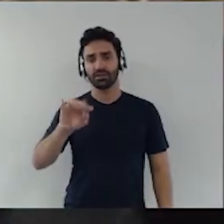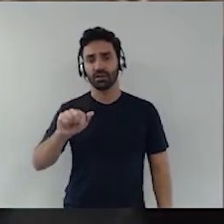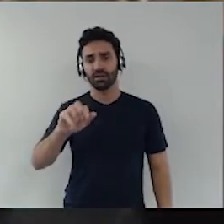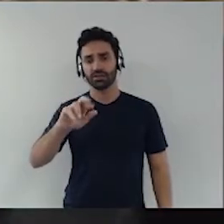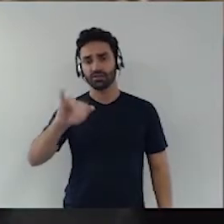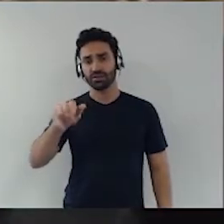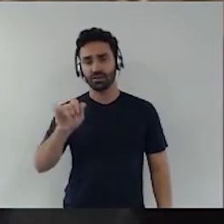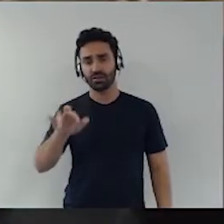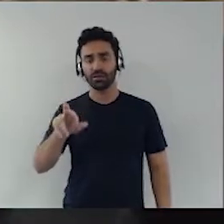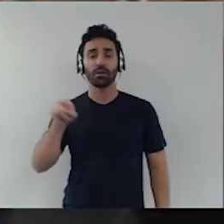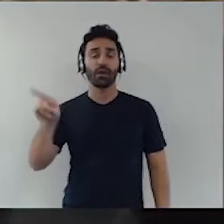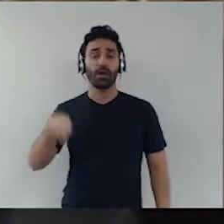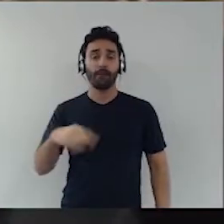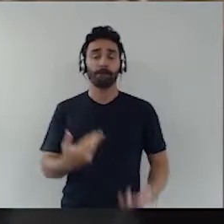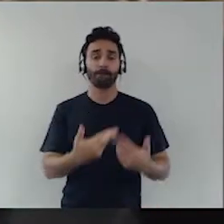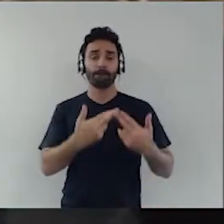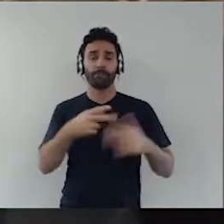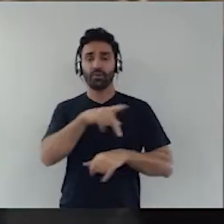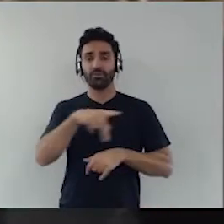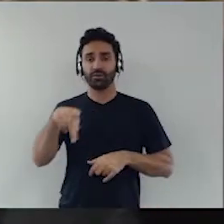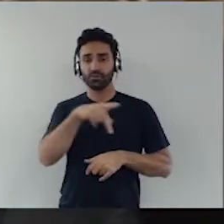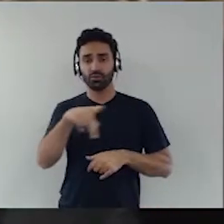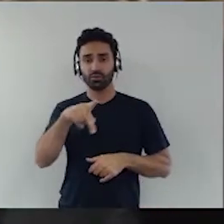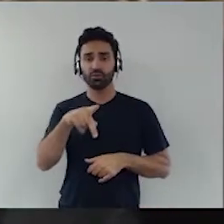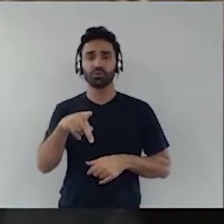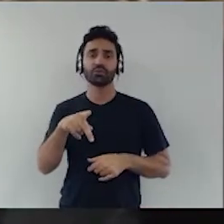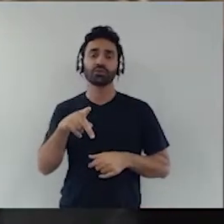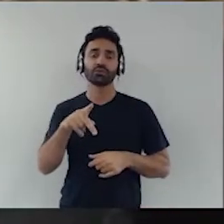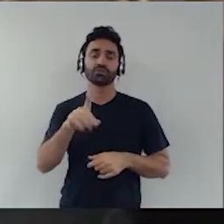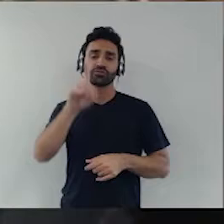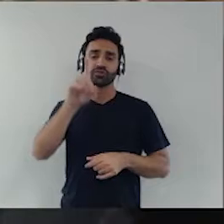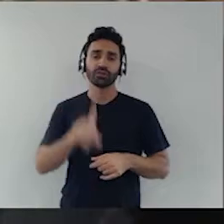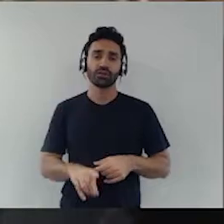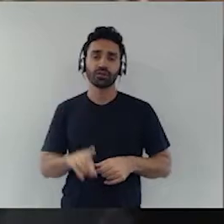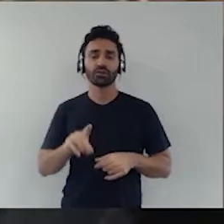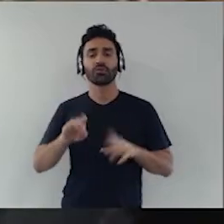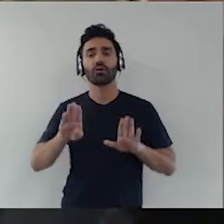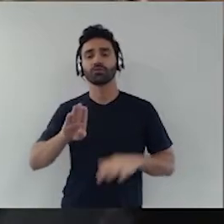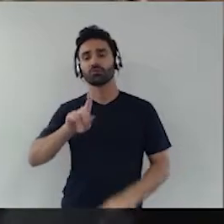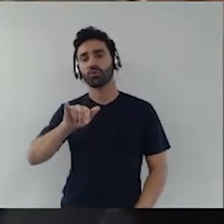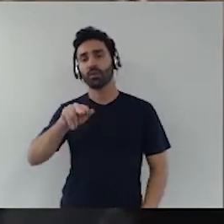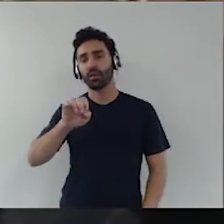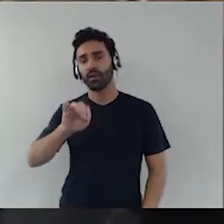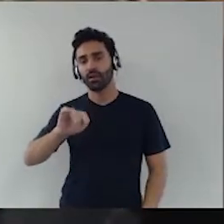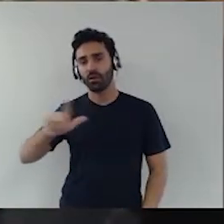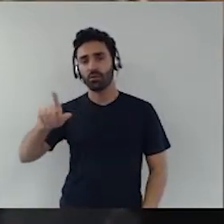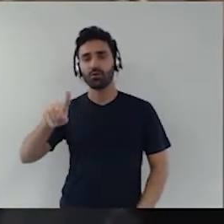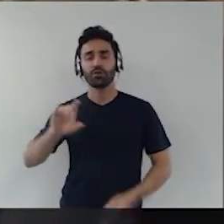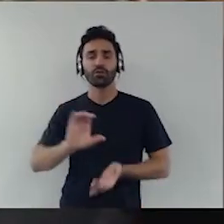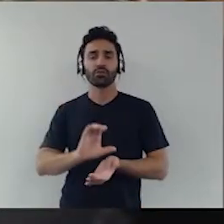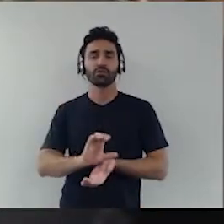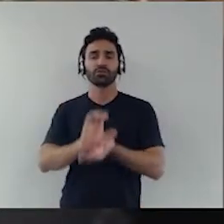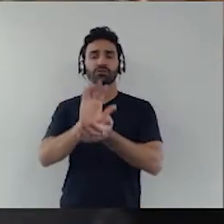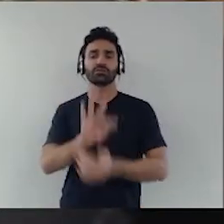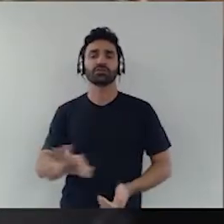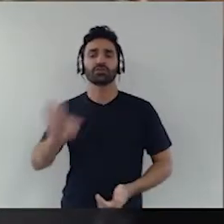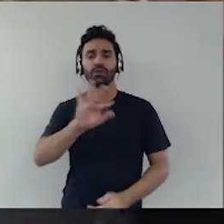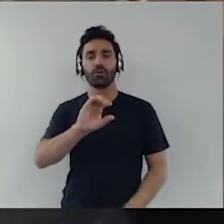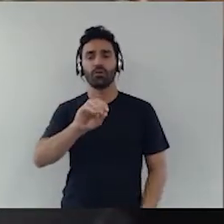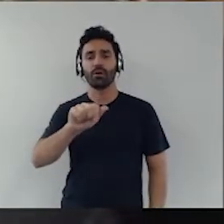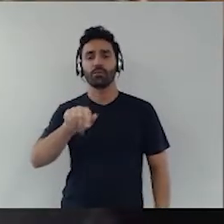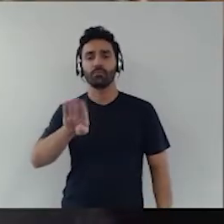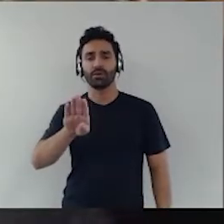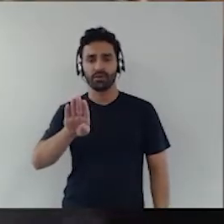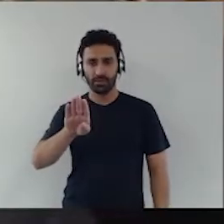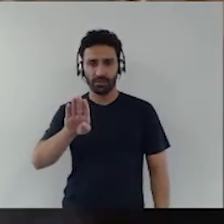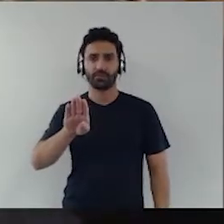Univale, professora titular de Direito Processual Civil na Universidade Regional de Blumenau, conselheira federal da Ordem dos Advogados do Brasil